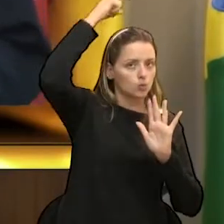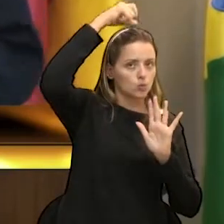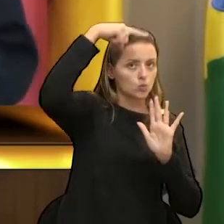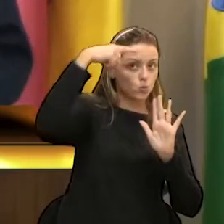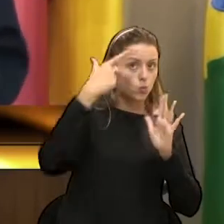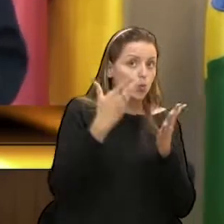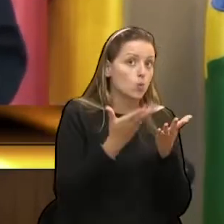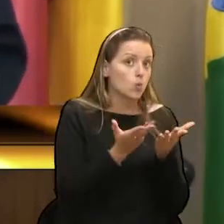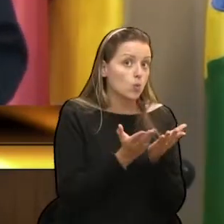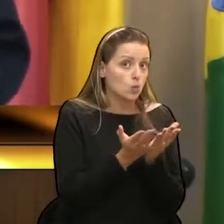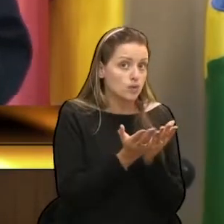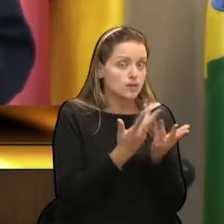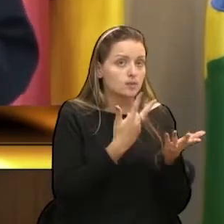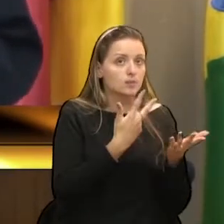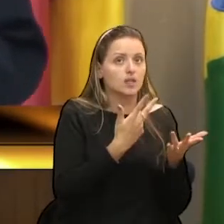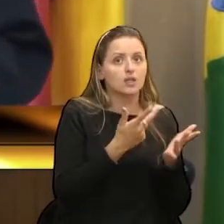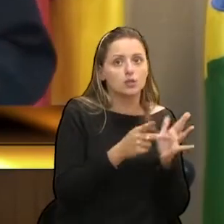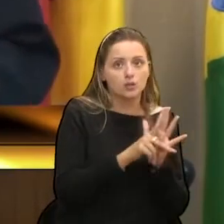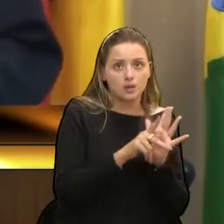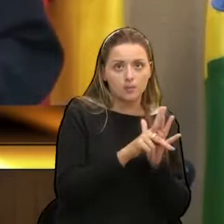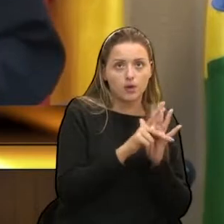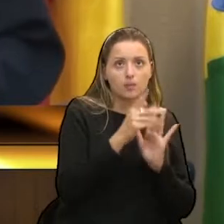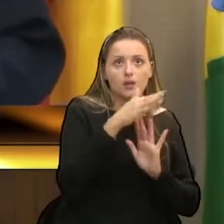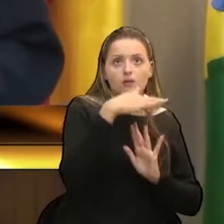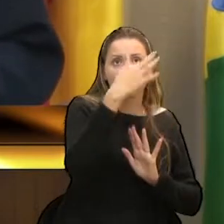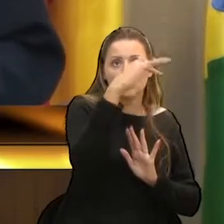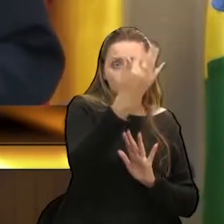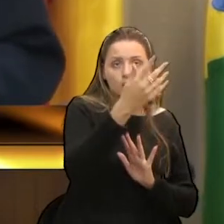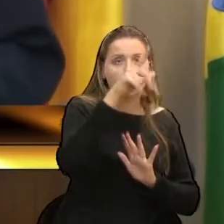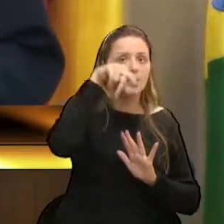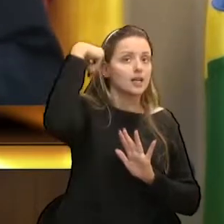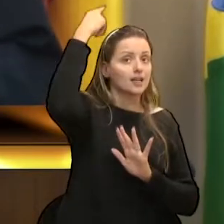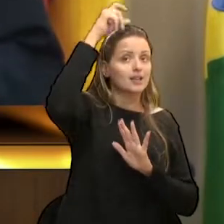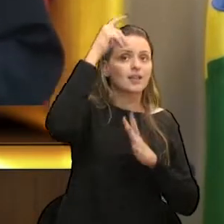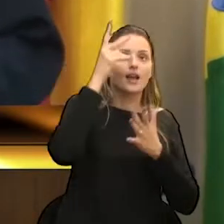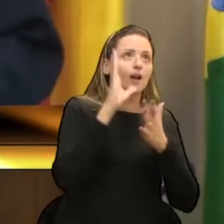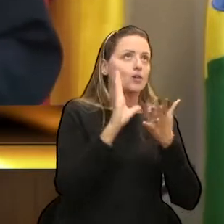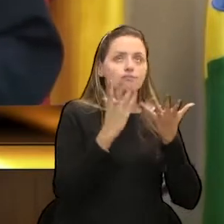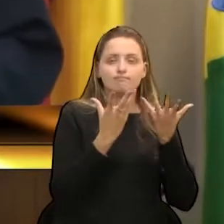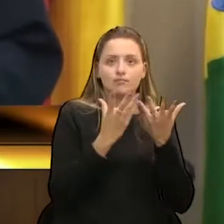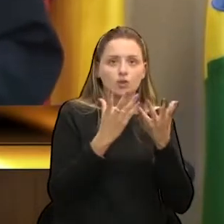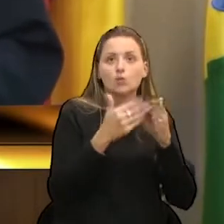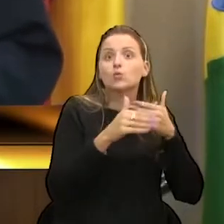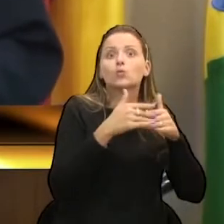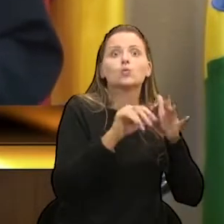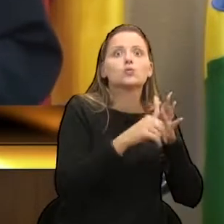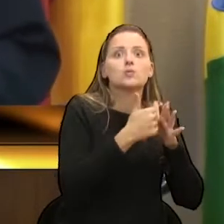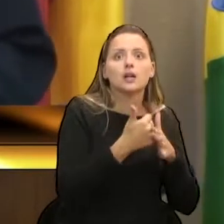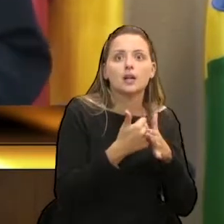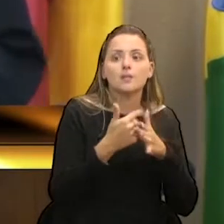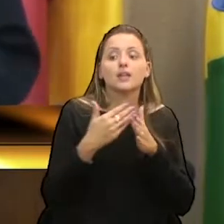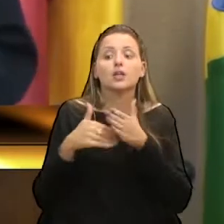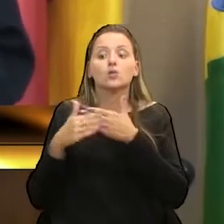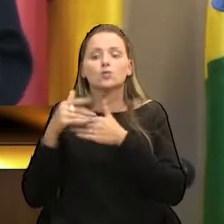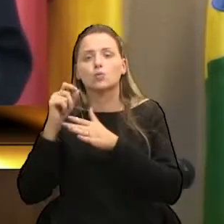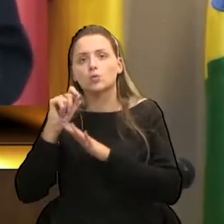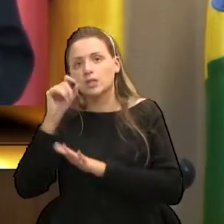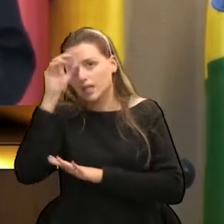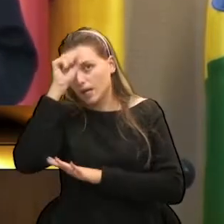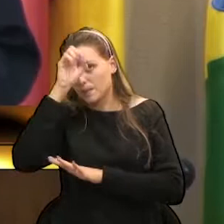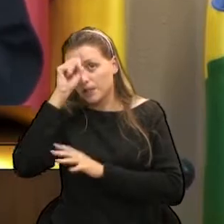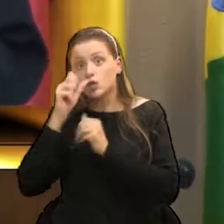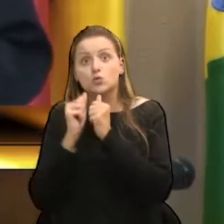pode ser chamado de espiritualismo utópico. E tudo que vem com ele e